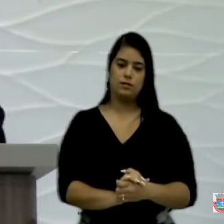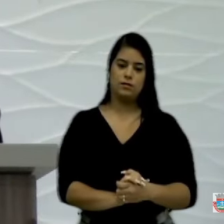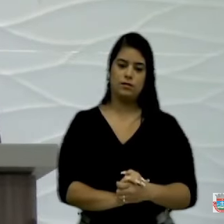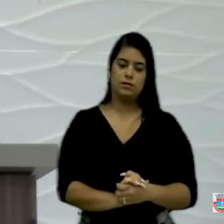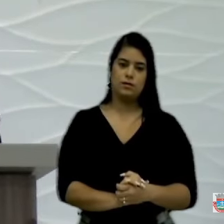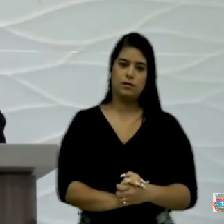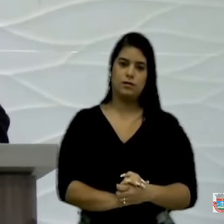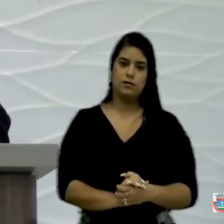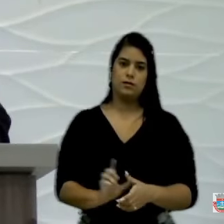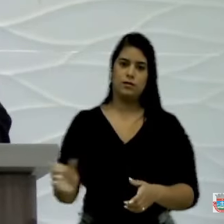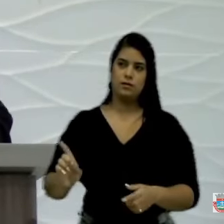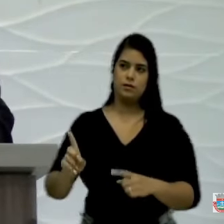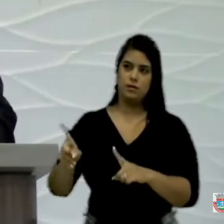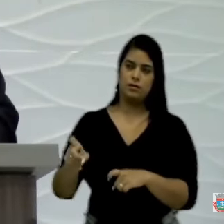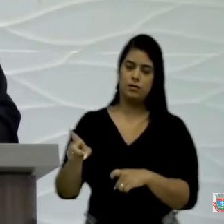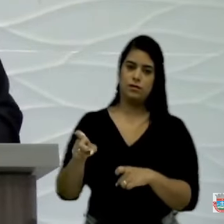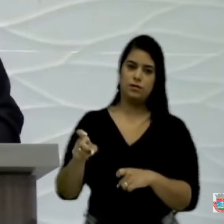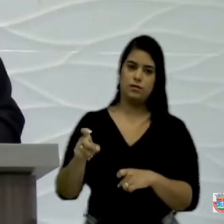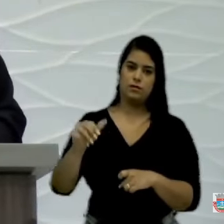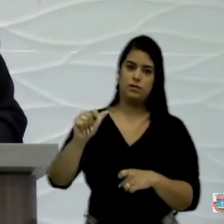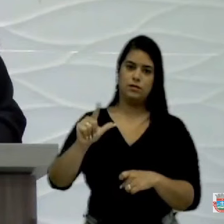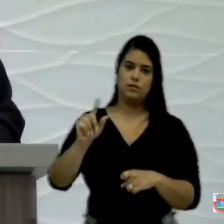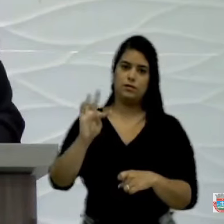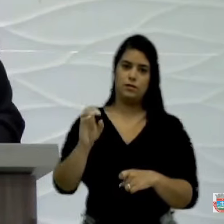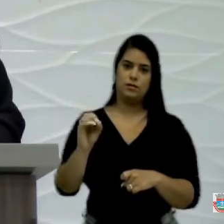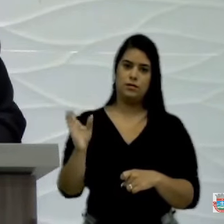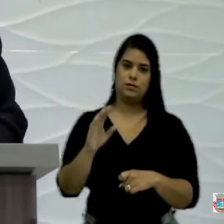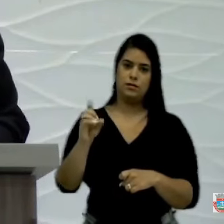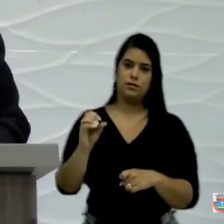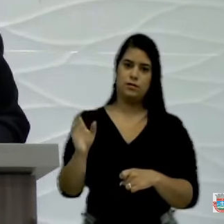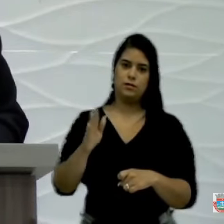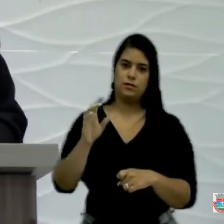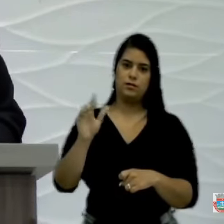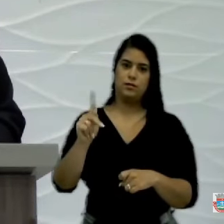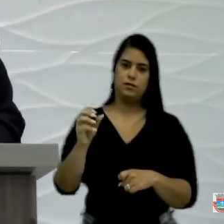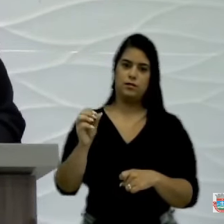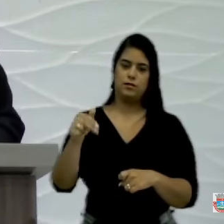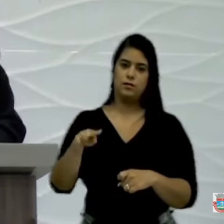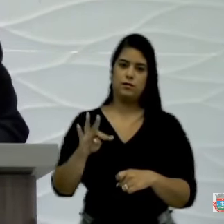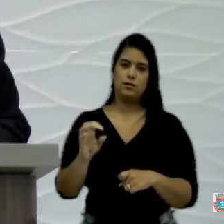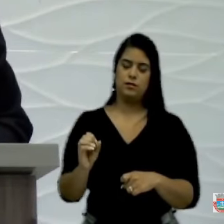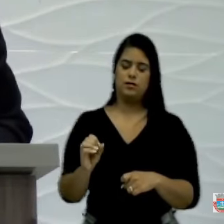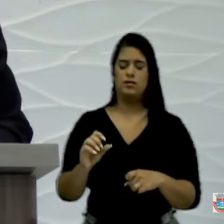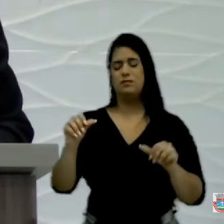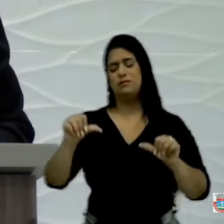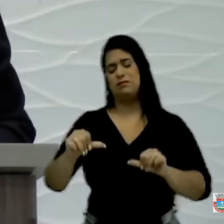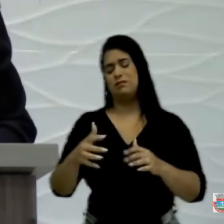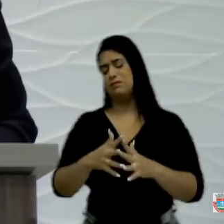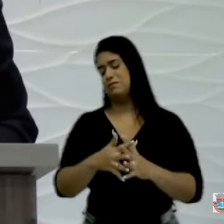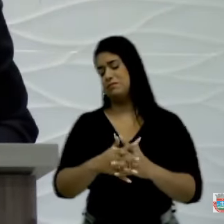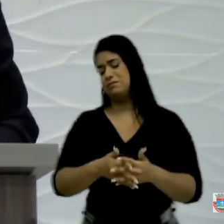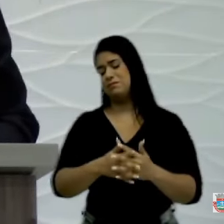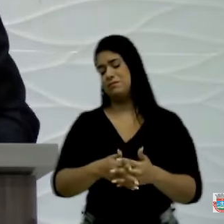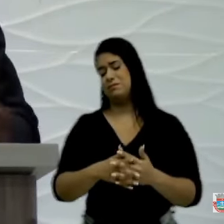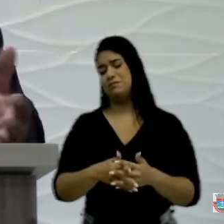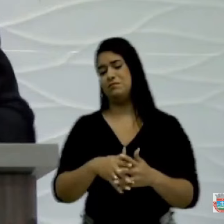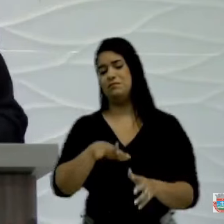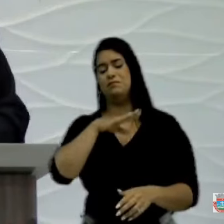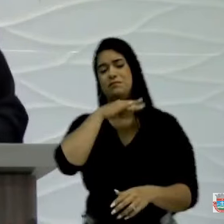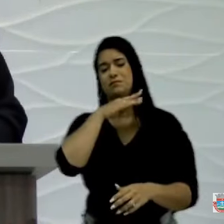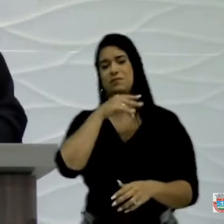ali para o lado do Alto Ponto, ali na fazenda Leira Pacheco. Está um absurdo. Todo